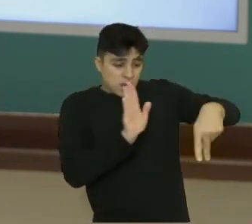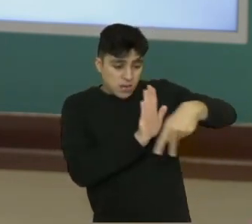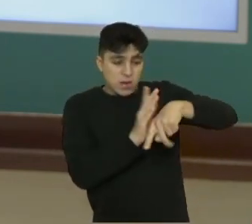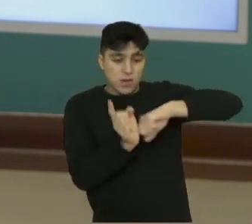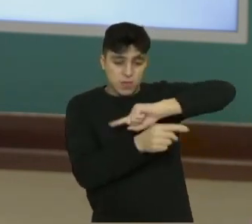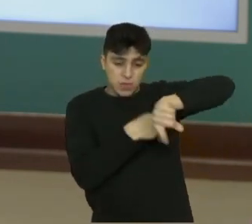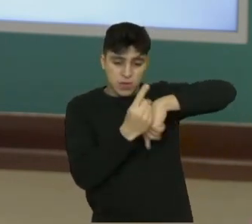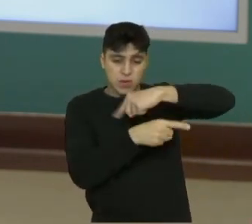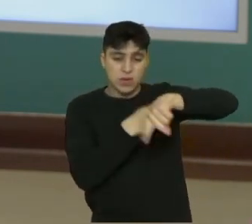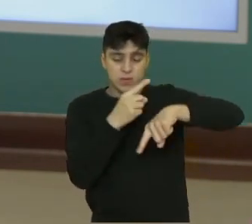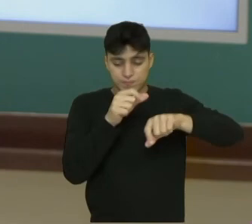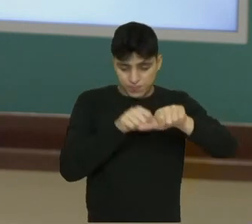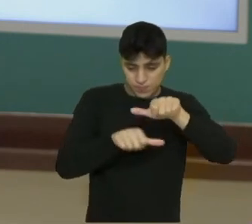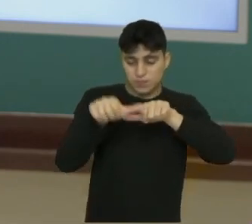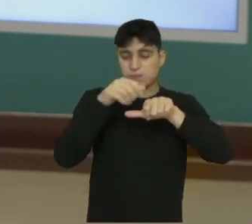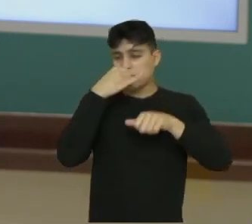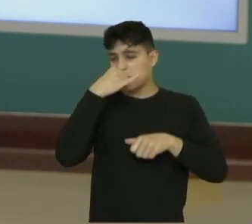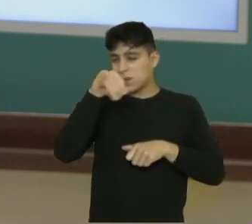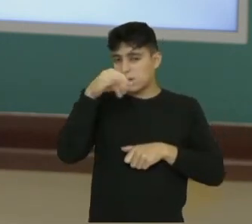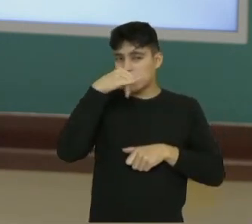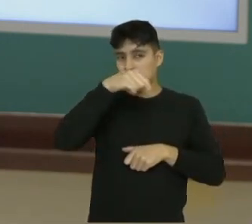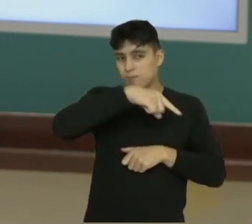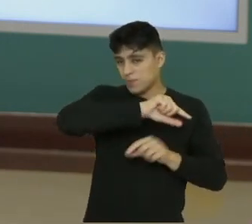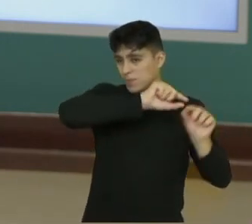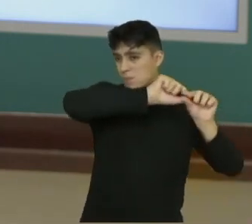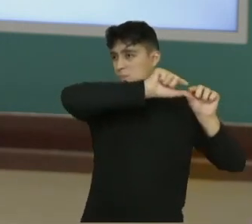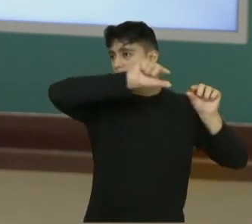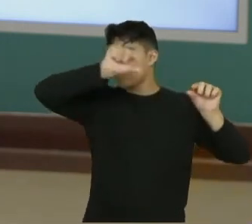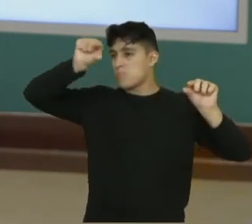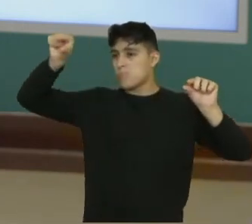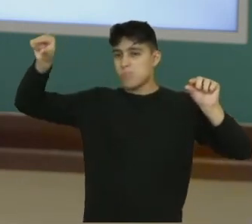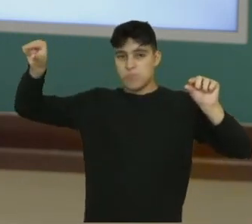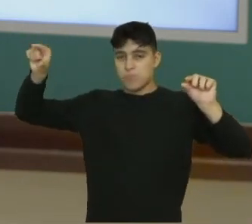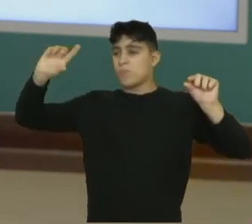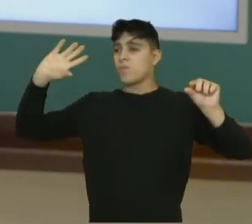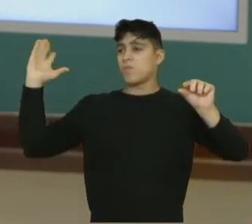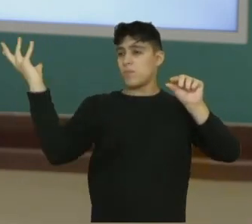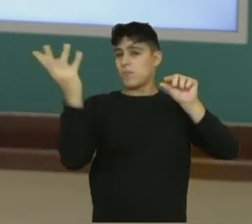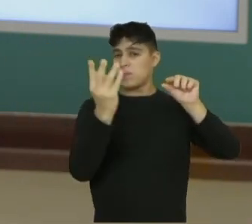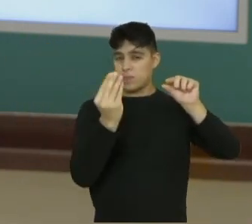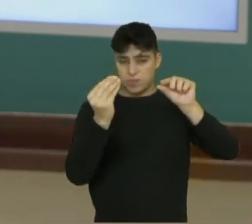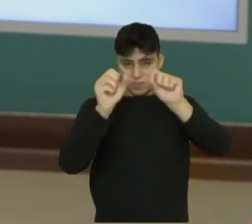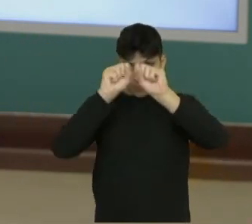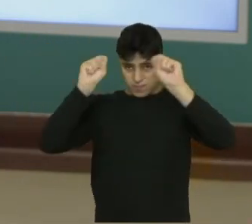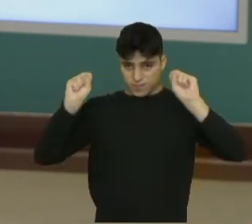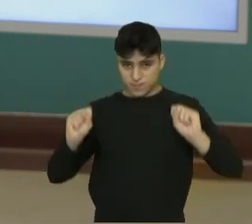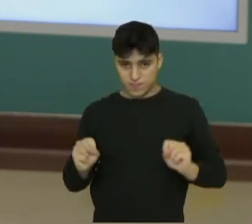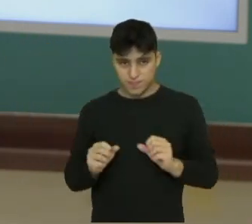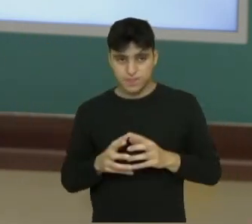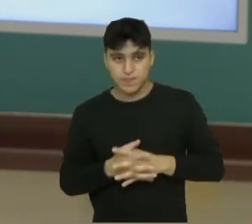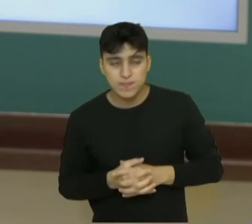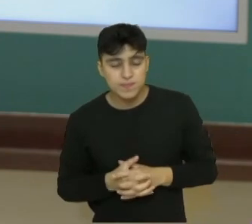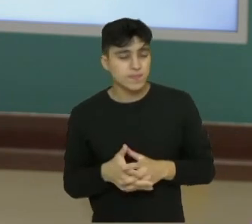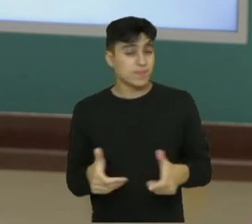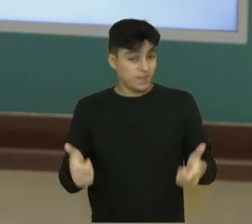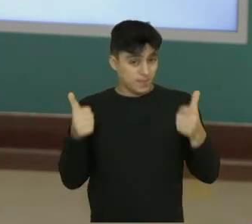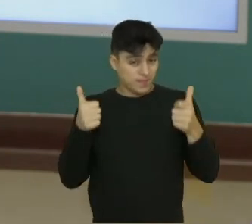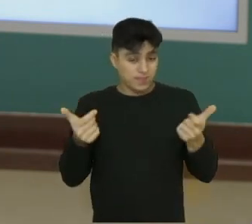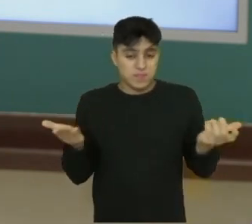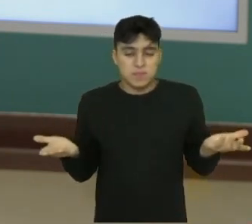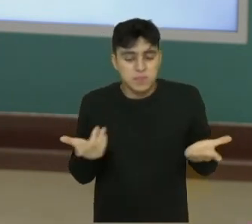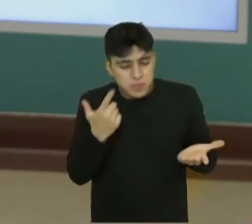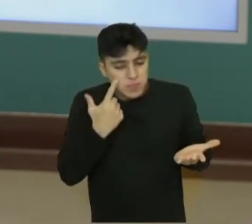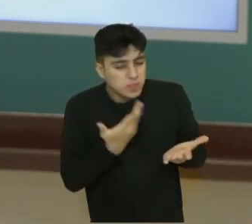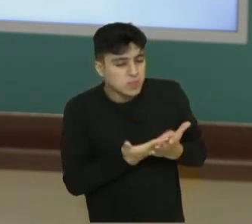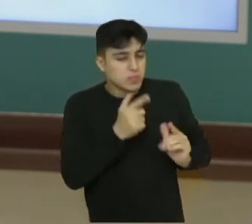da turbina, em energia elétrica e essa energia é transmitida para todo o sistema. Bem, então, o que